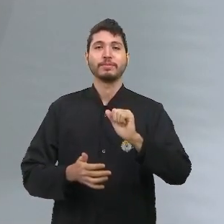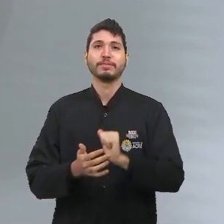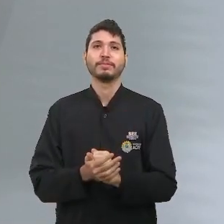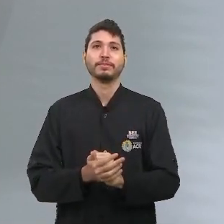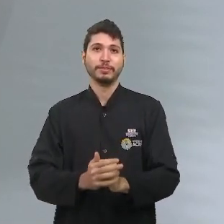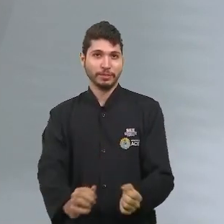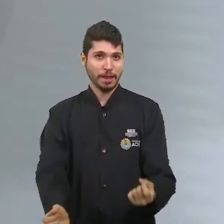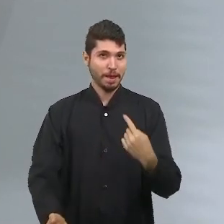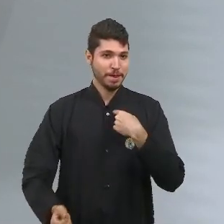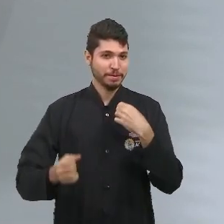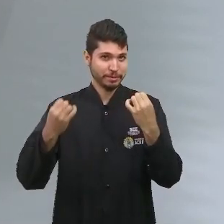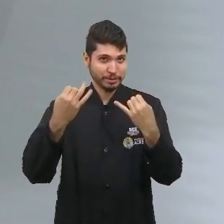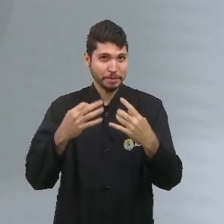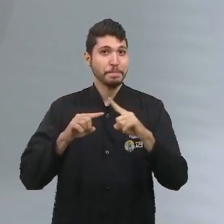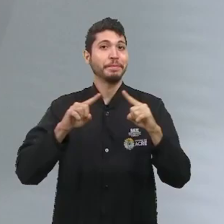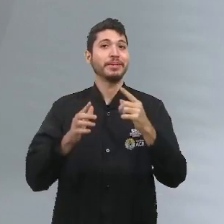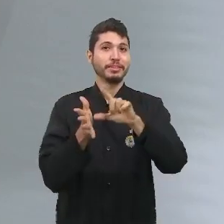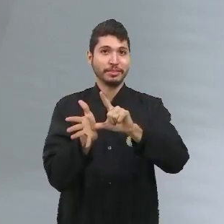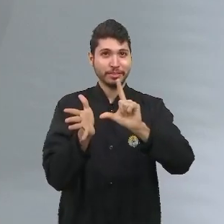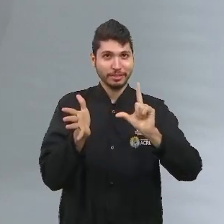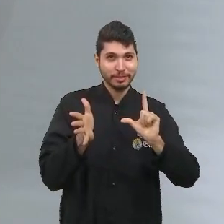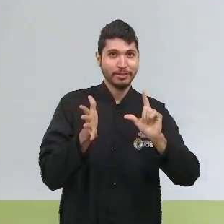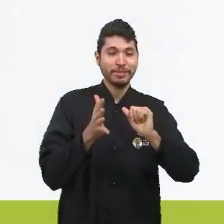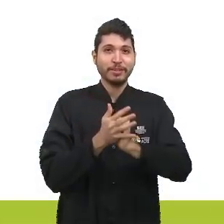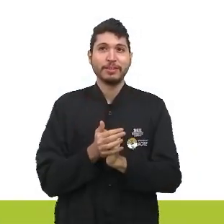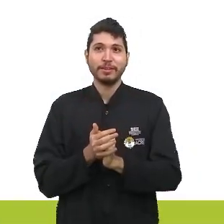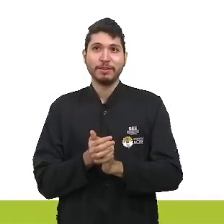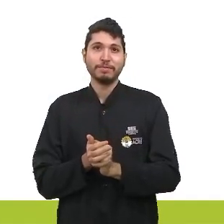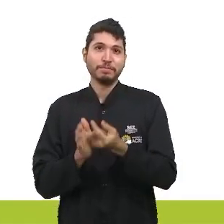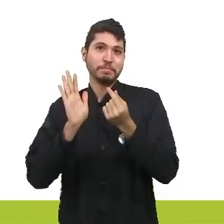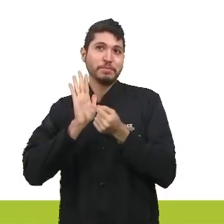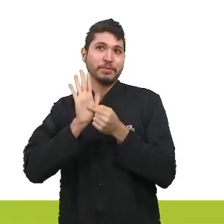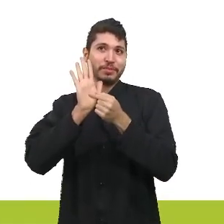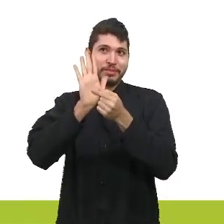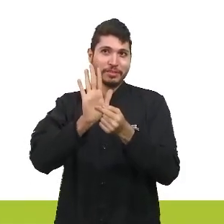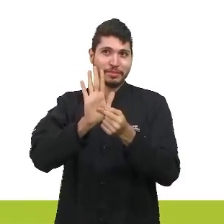condicional, mas antes eu vou definir isso no quadro. Me siga.